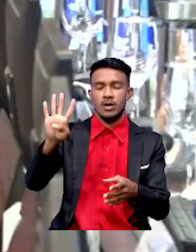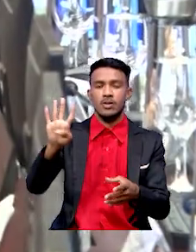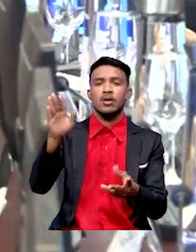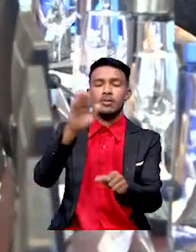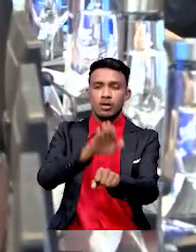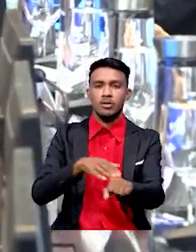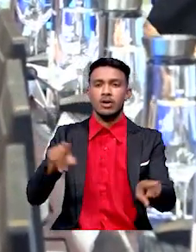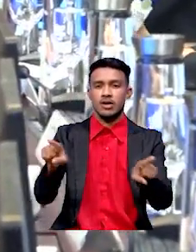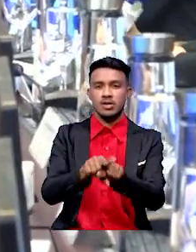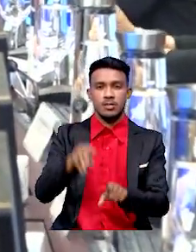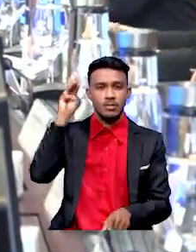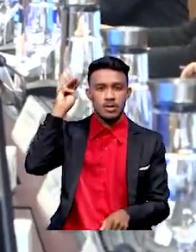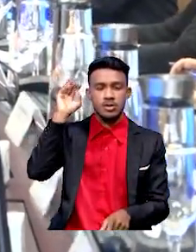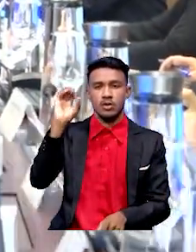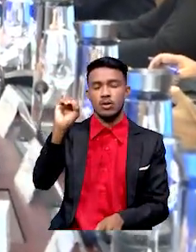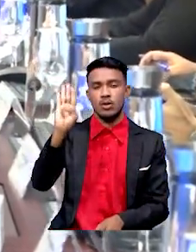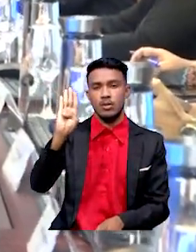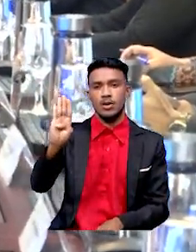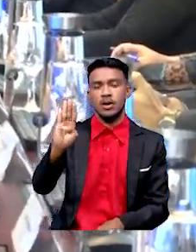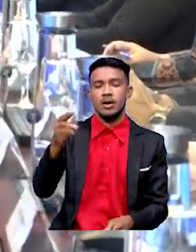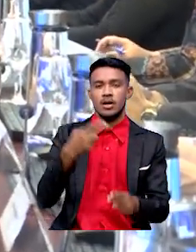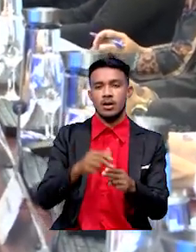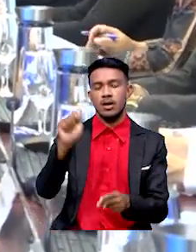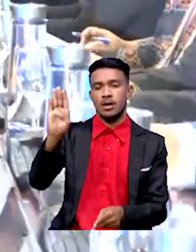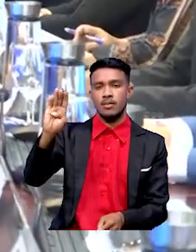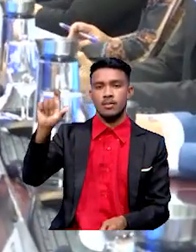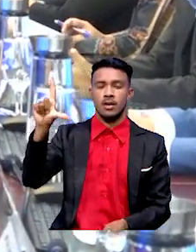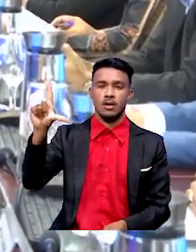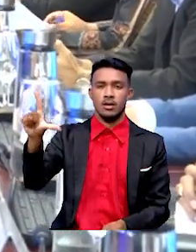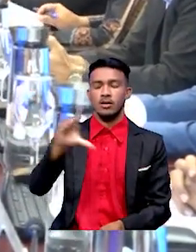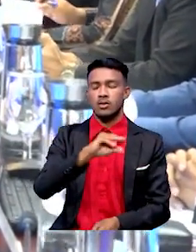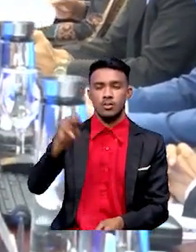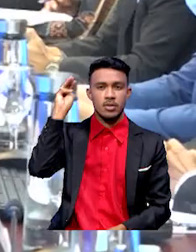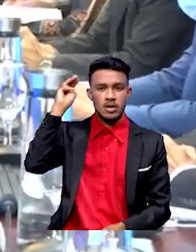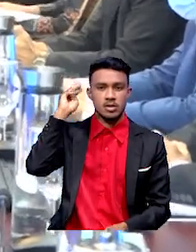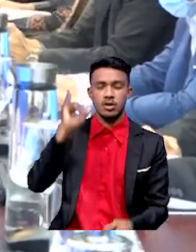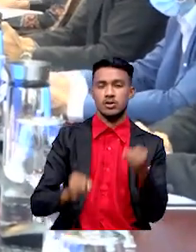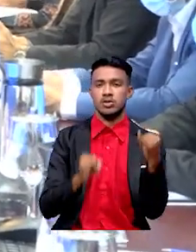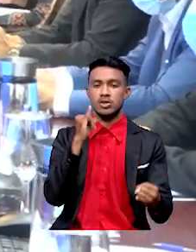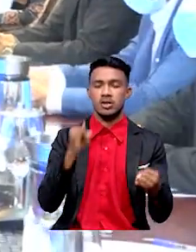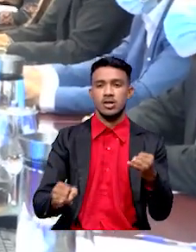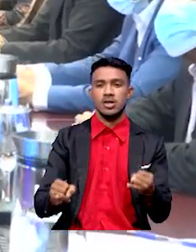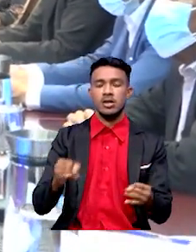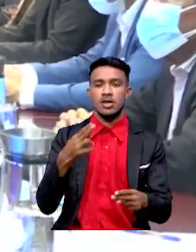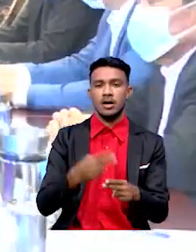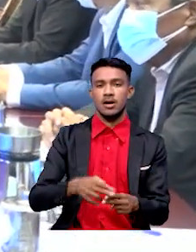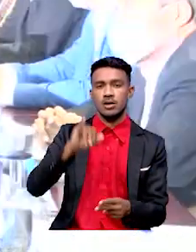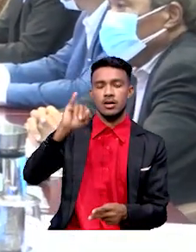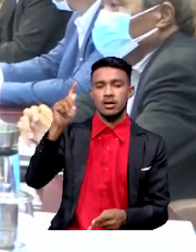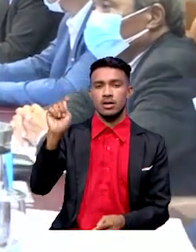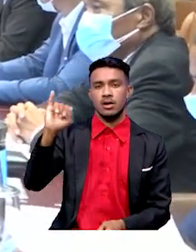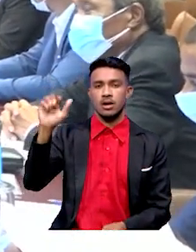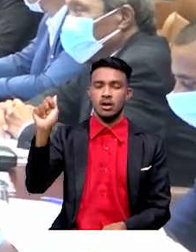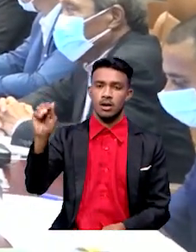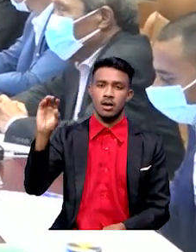Macanesan, Ministro Obras Públicas Abel Pires da Silva, Ministro Justiça Tiago Amaral Sarmento,